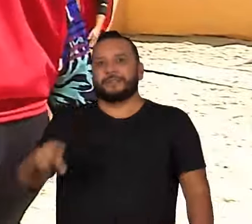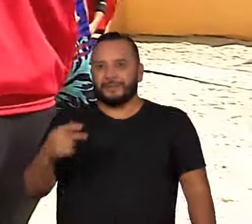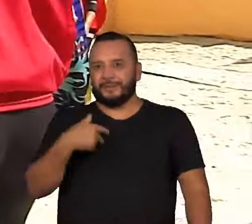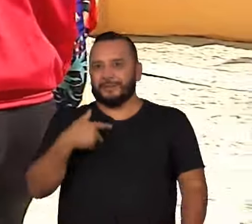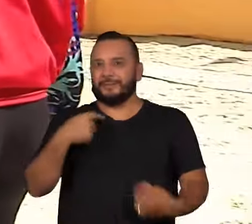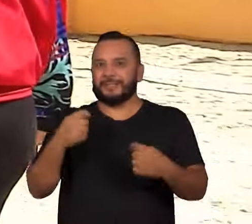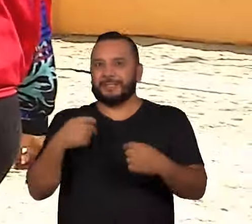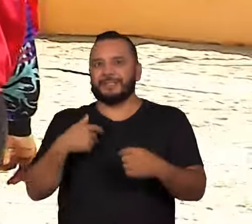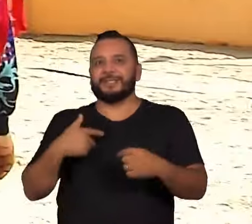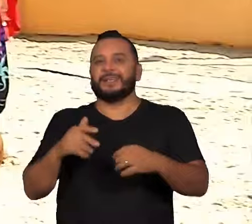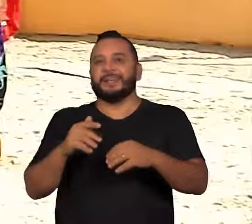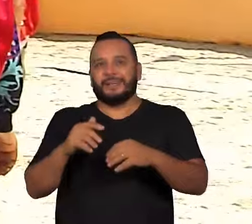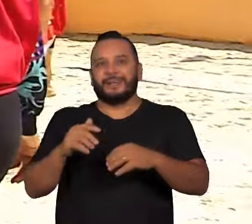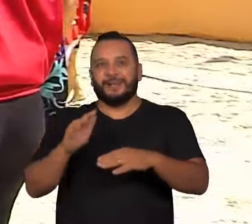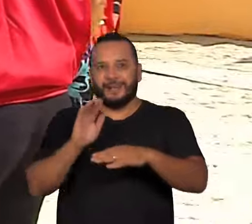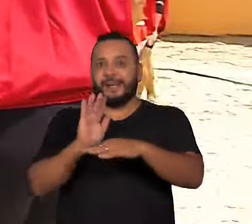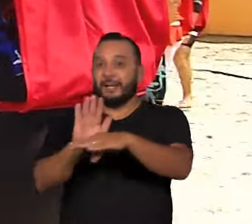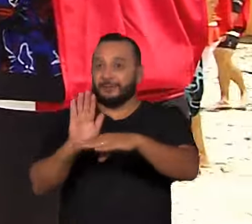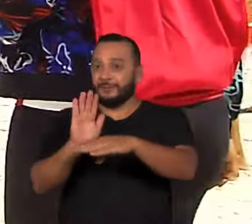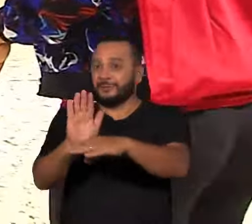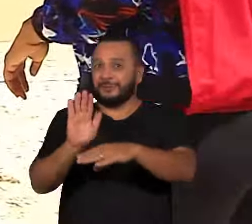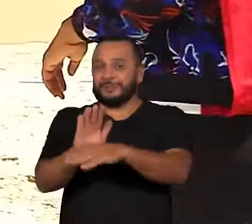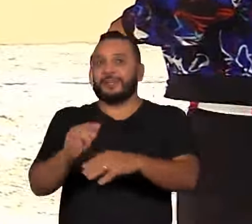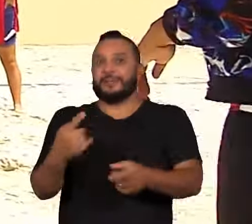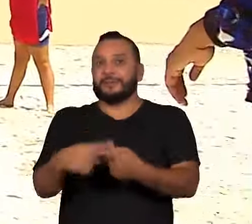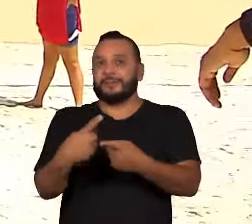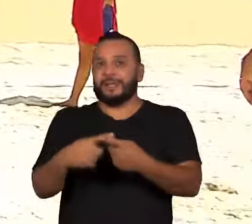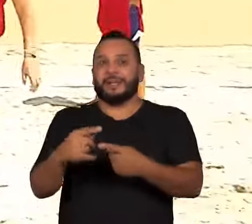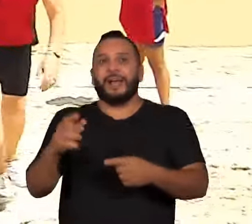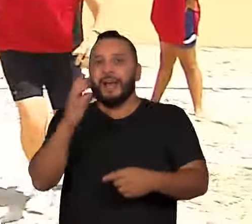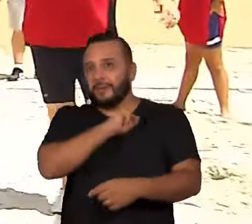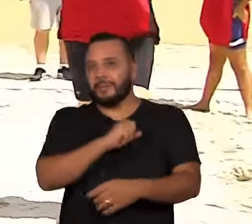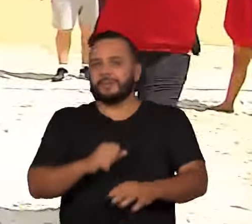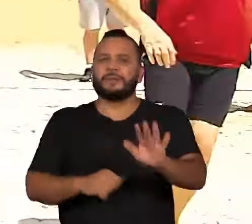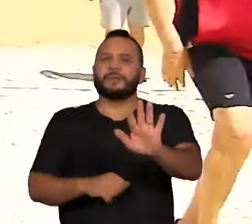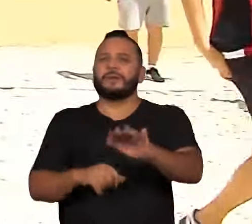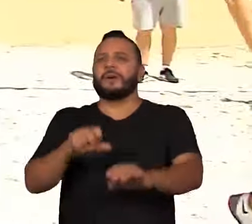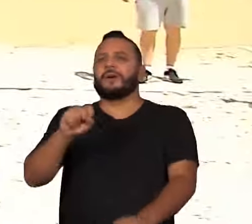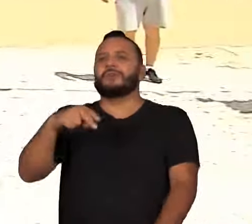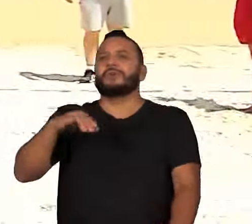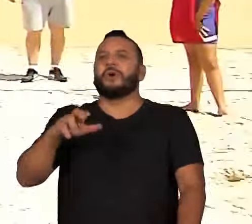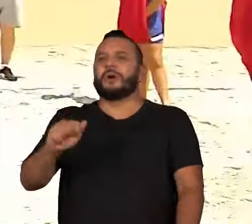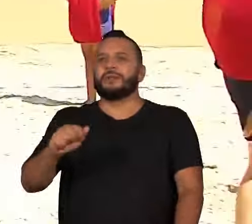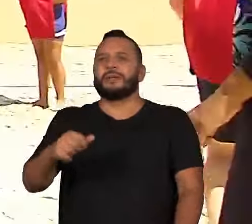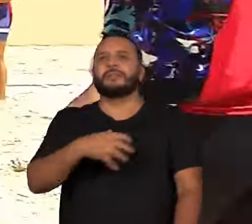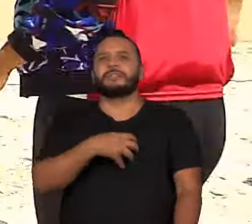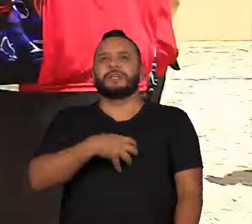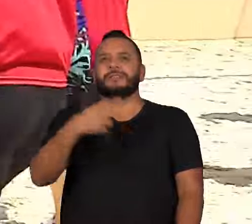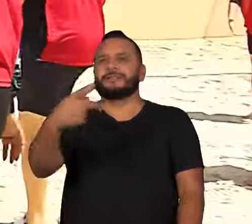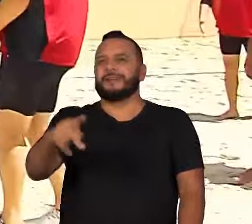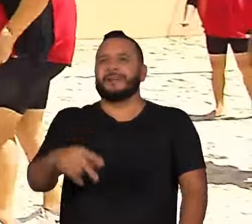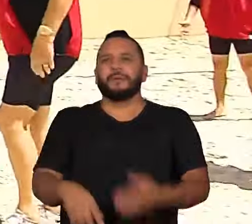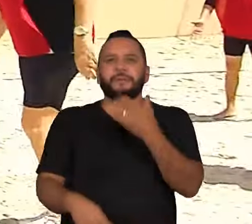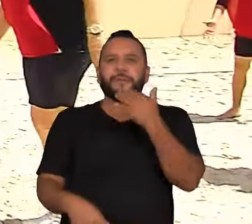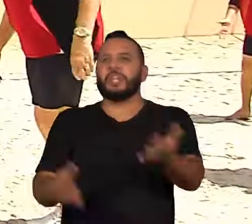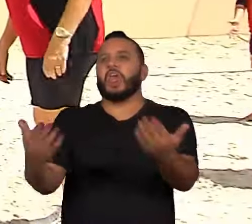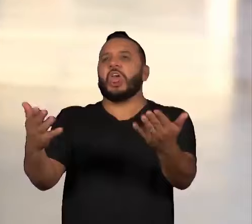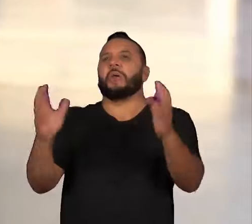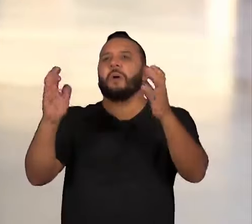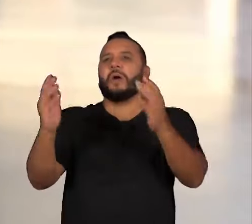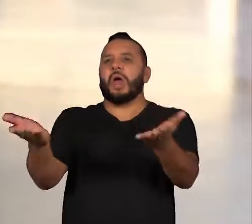uma segurada na empolgação das jogadoras. Sônia, deixa ela jogar o que ela quiser, Sônia. Não fica pedindo bola, deixa ela